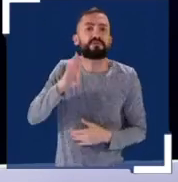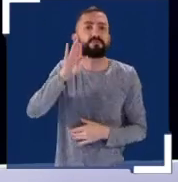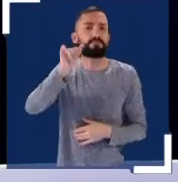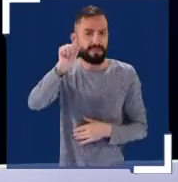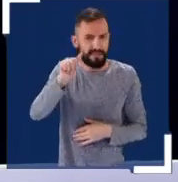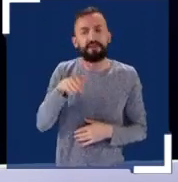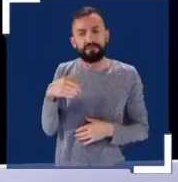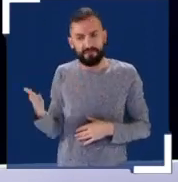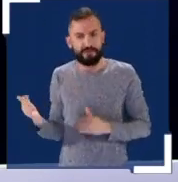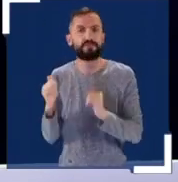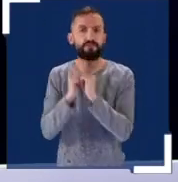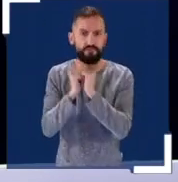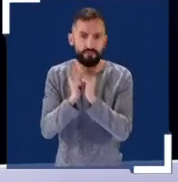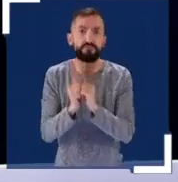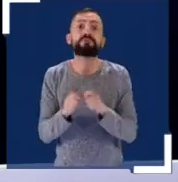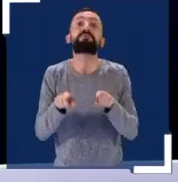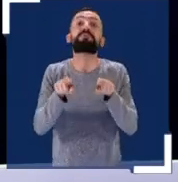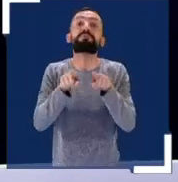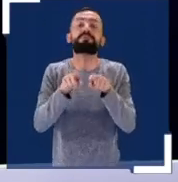lado.